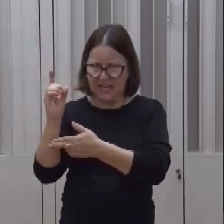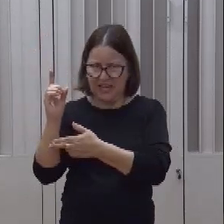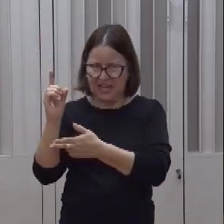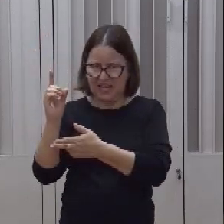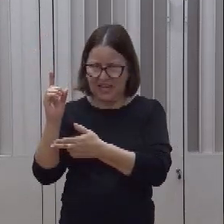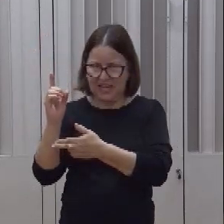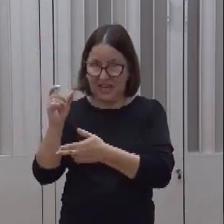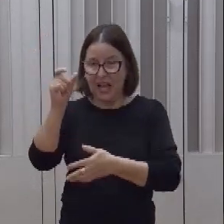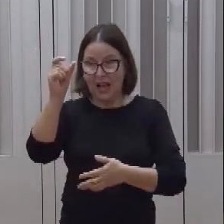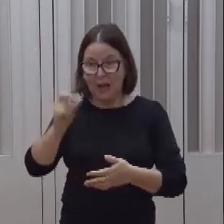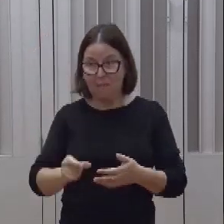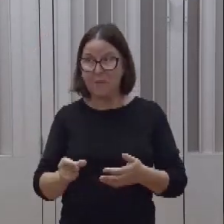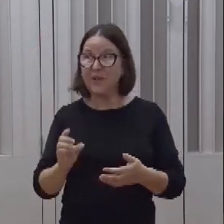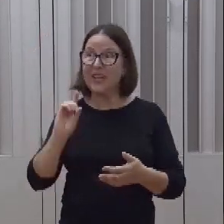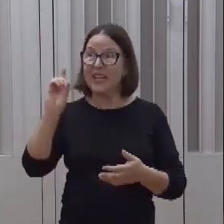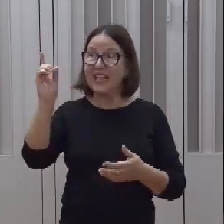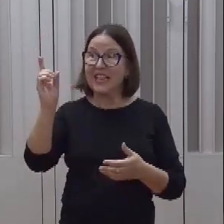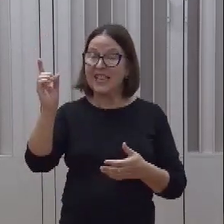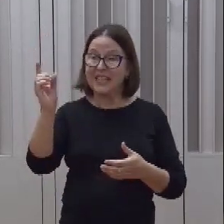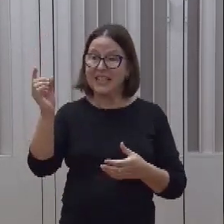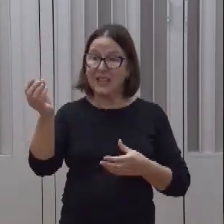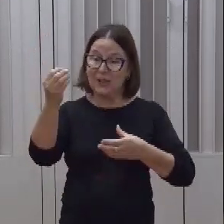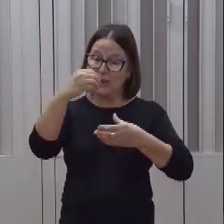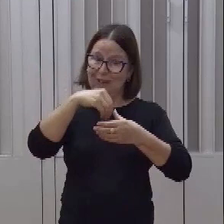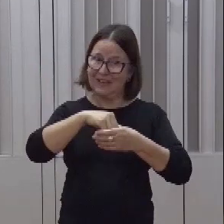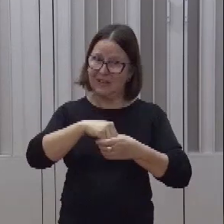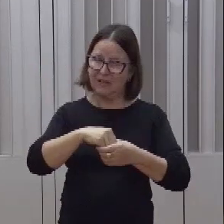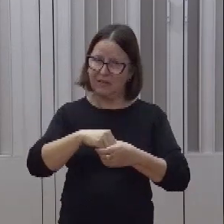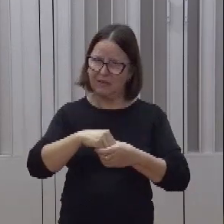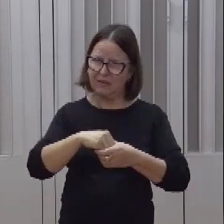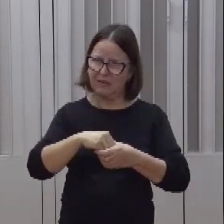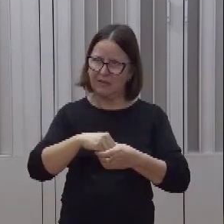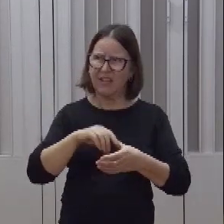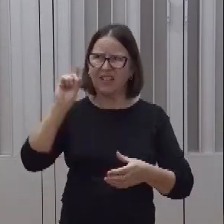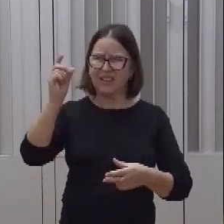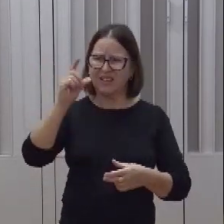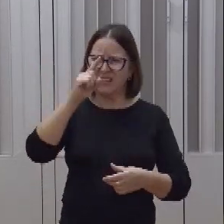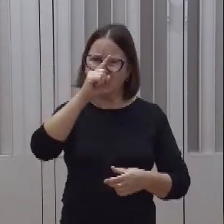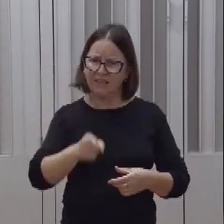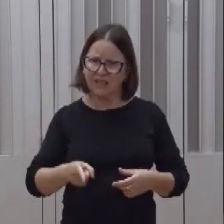aquela obra de implante que ele fez, ele anula?